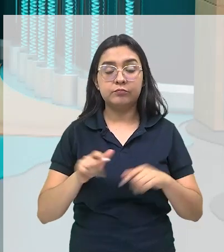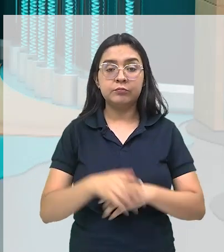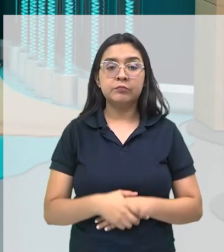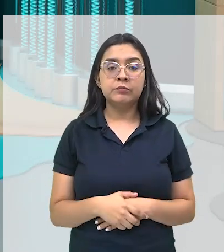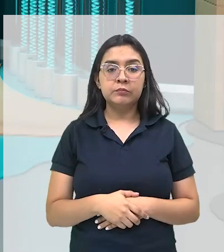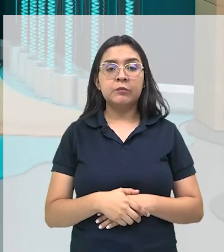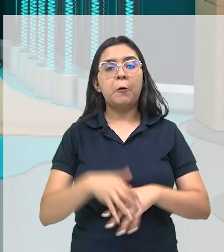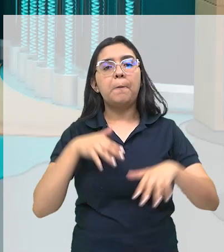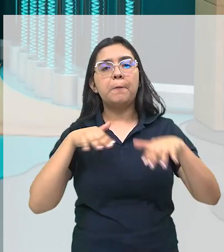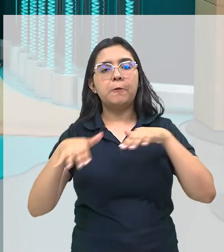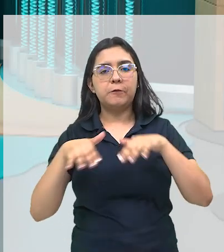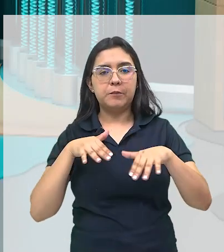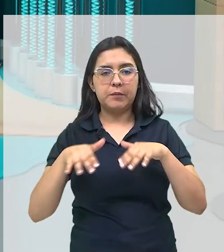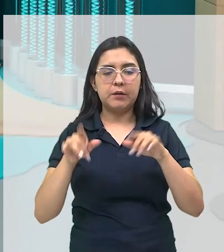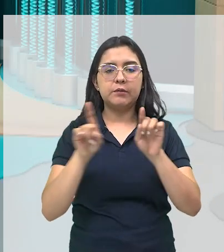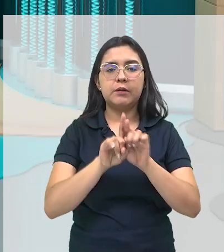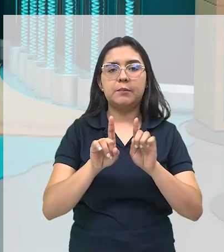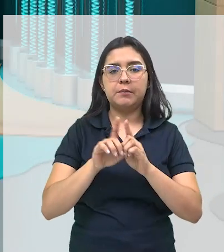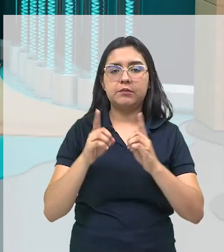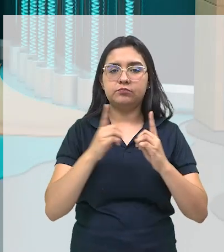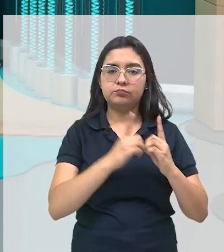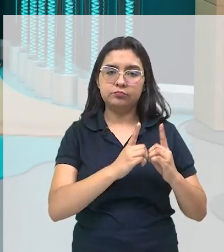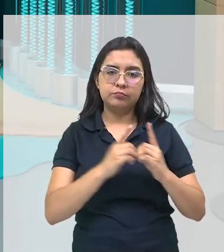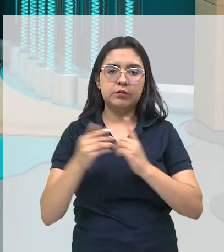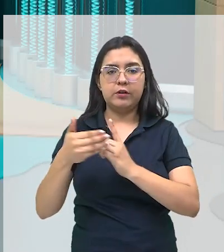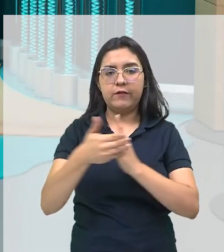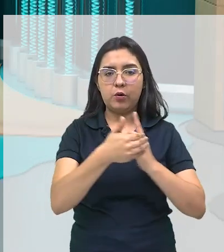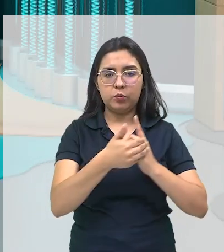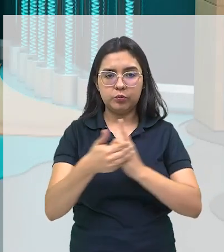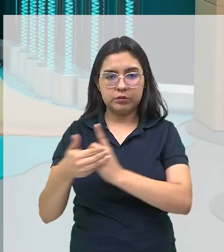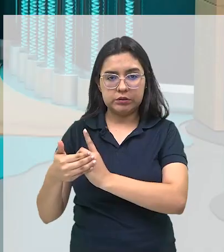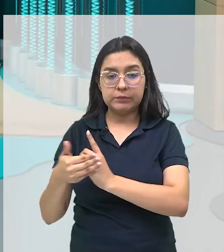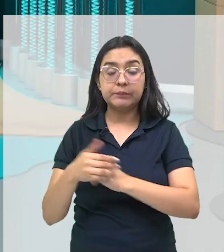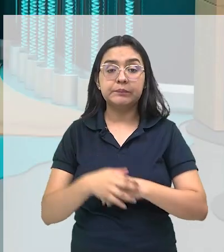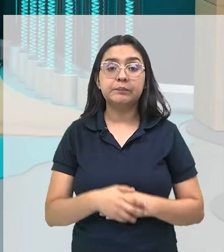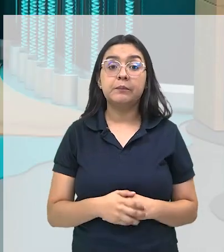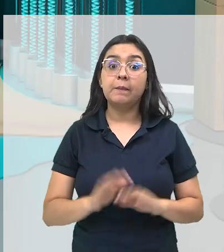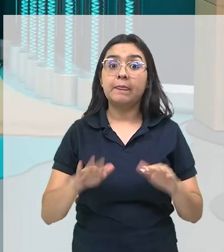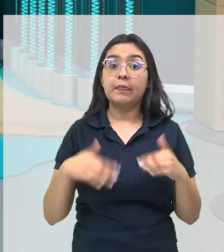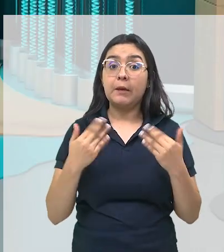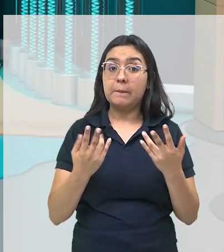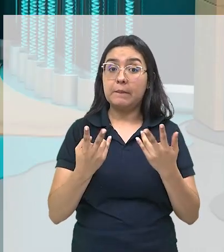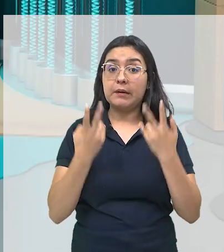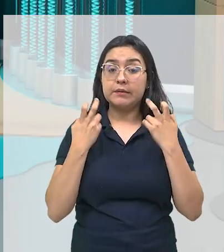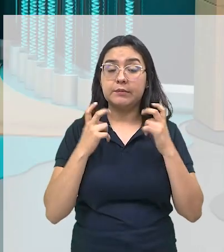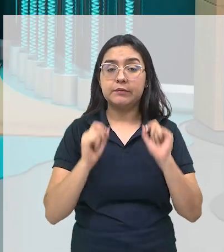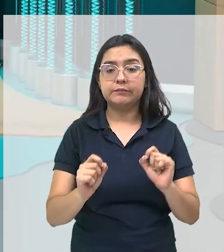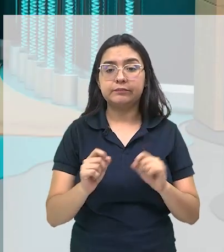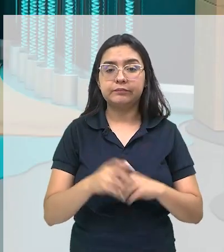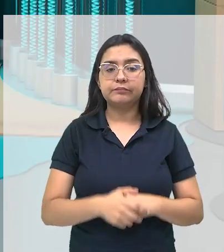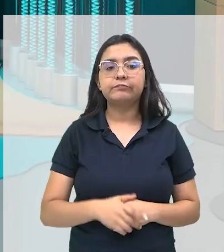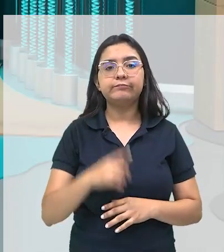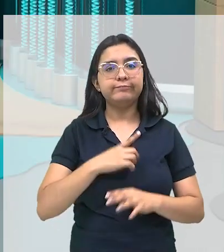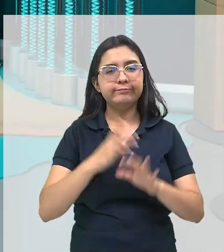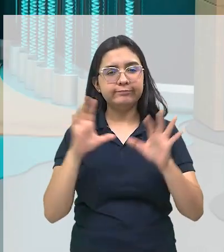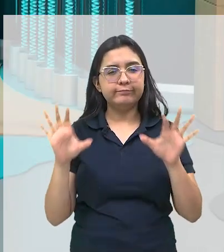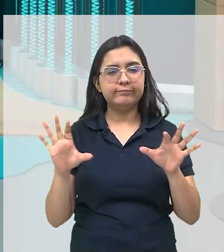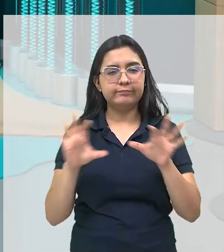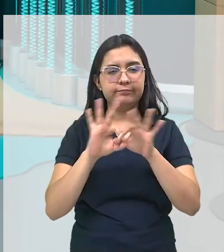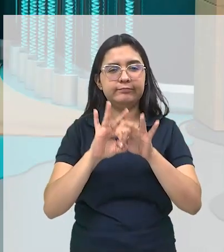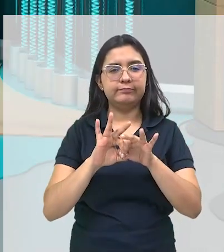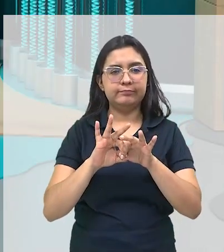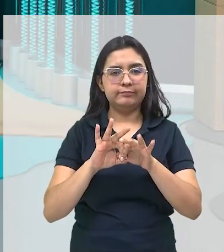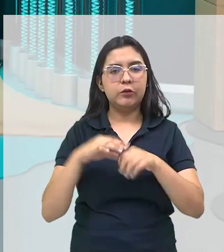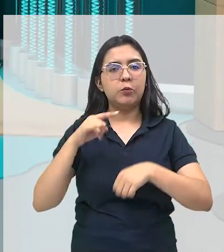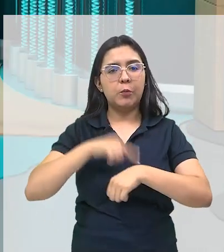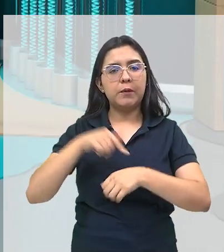qual é o movimento que o outro vai realizar. Então, vejo como essa questão da conexão na dança ela é